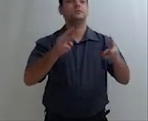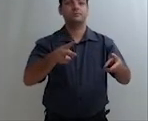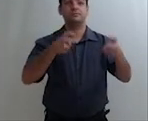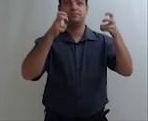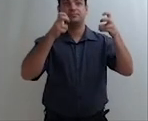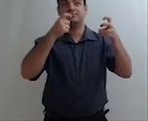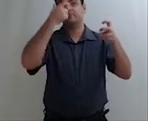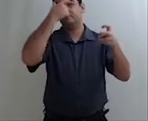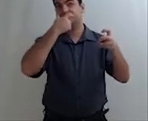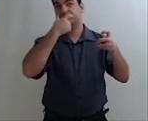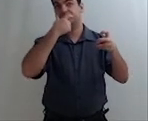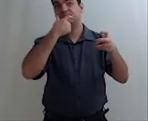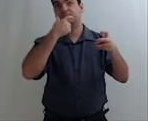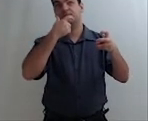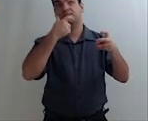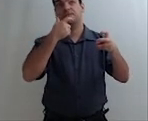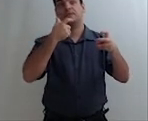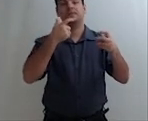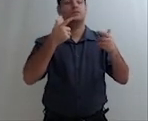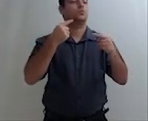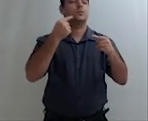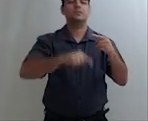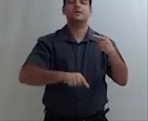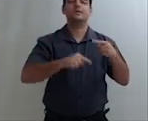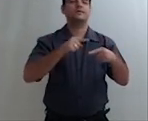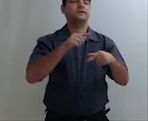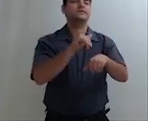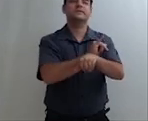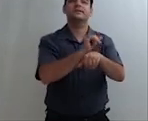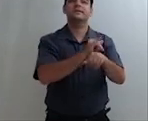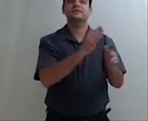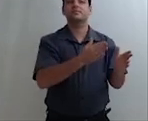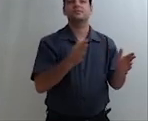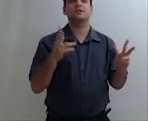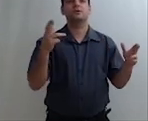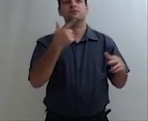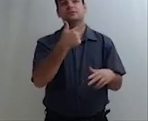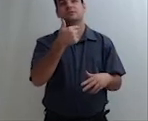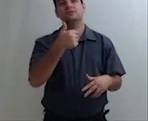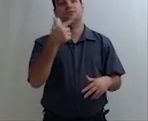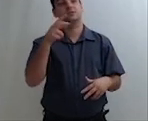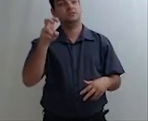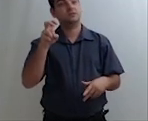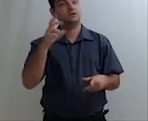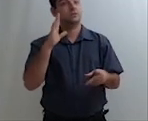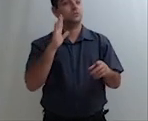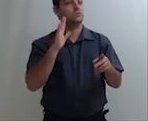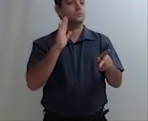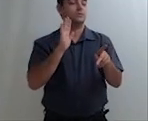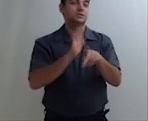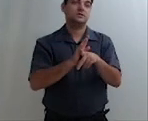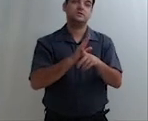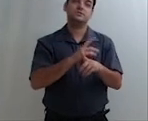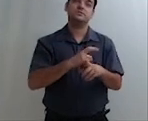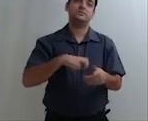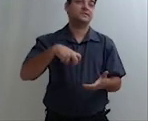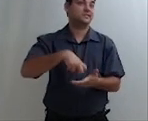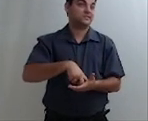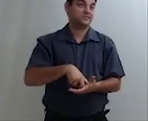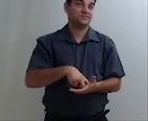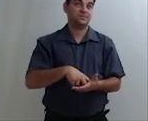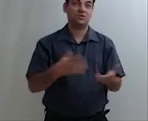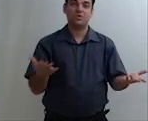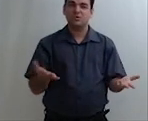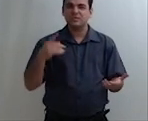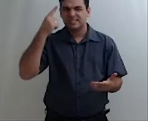desrespeita o procedimento estabelecido no 225 do Código de Processo Penal aquela interpretação